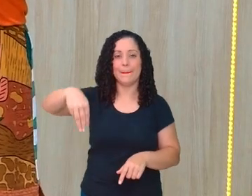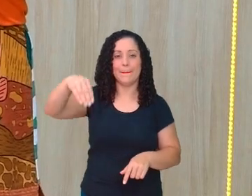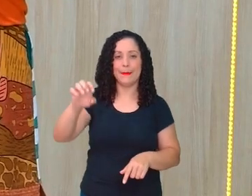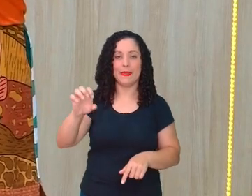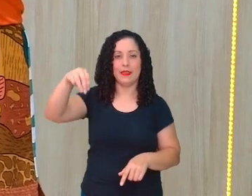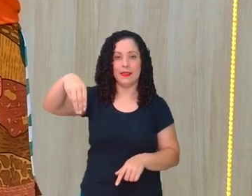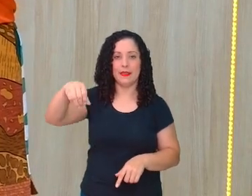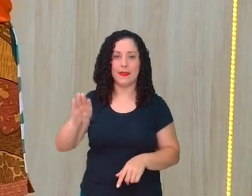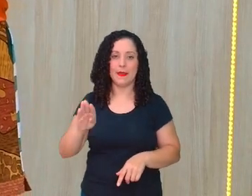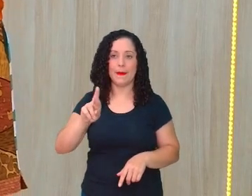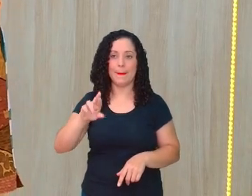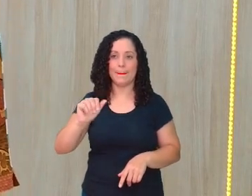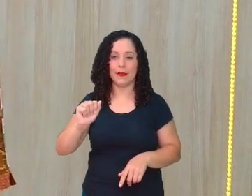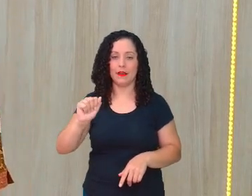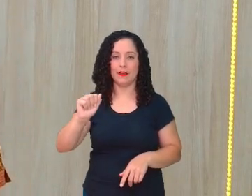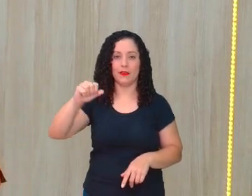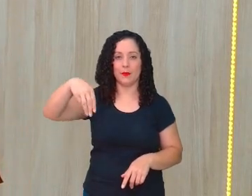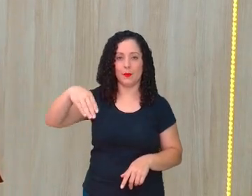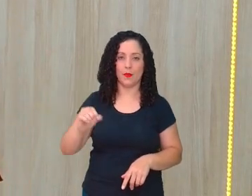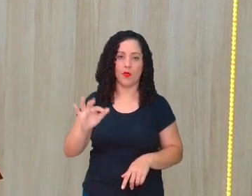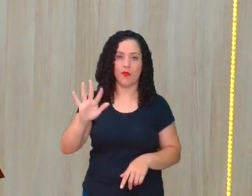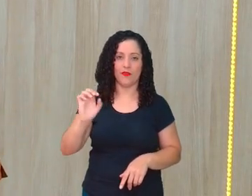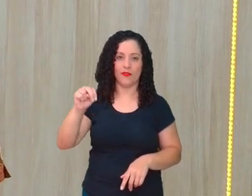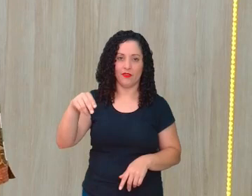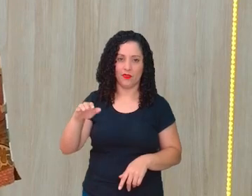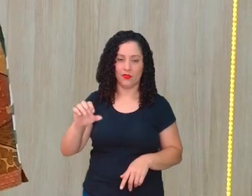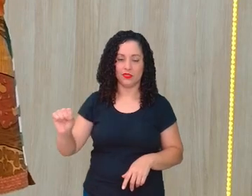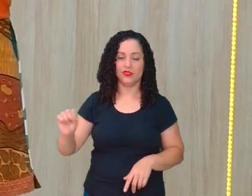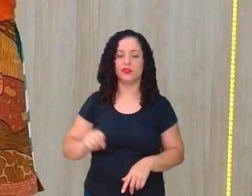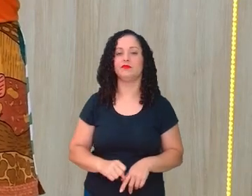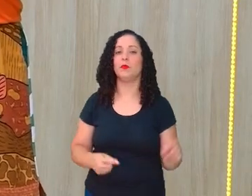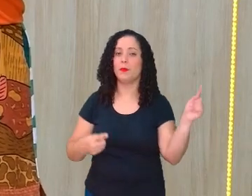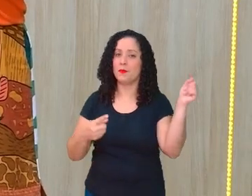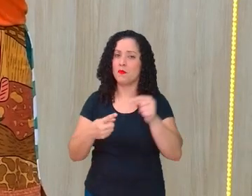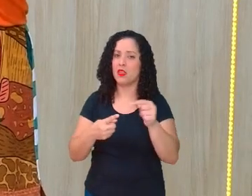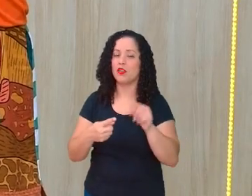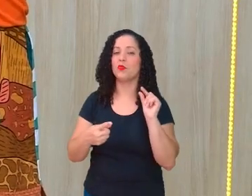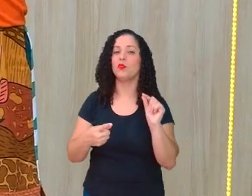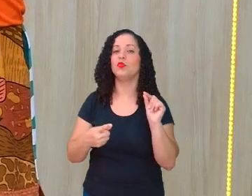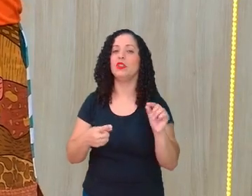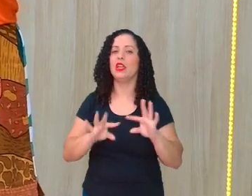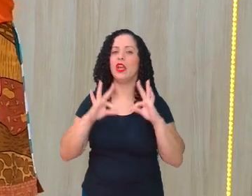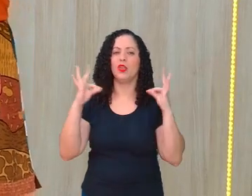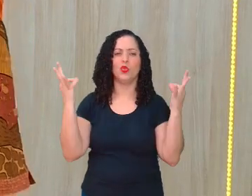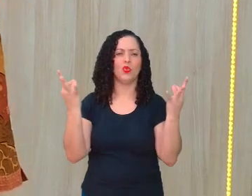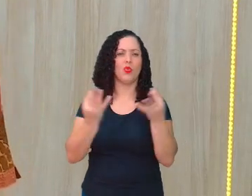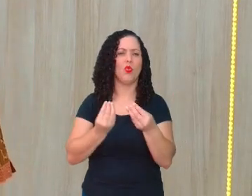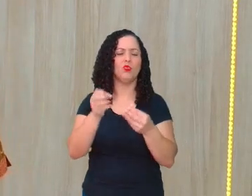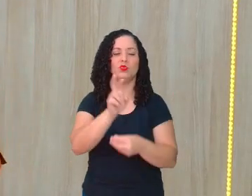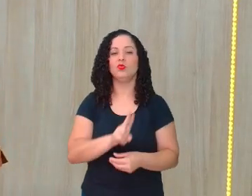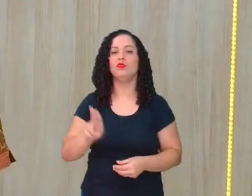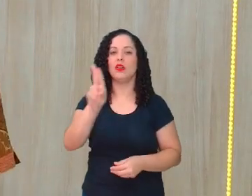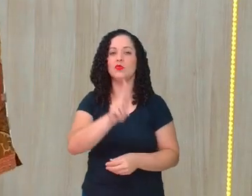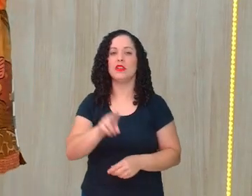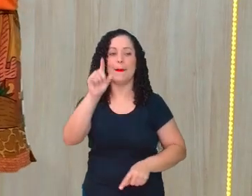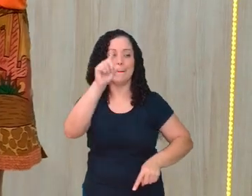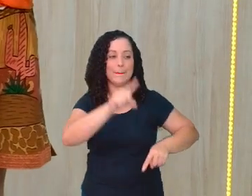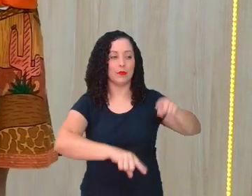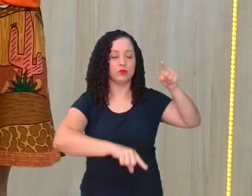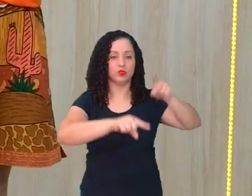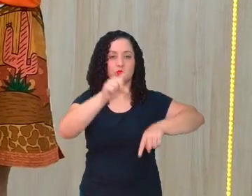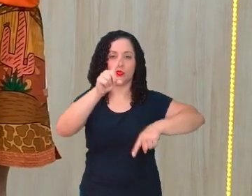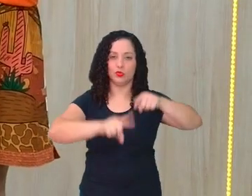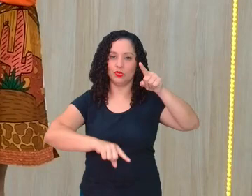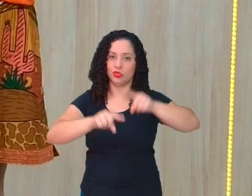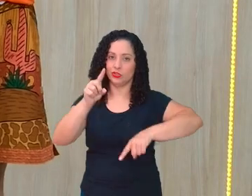idiofones, deixa eu voltar aqui, se tivesse aí, mas a gente volta. No caso dos idiofones, são todos os instrumentos que vão utilizar materiais